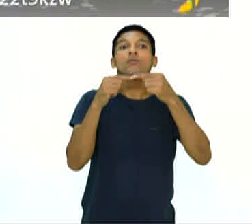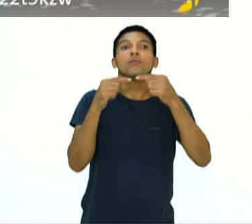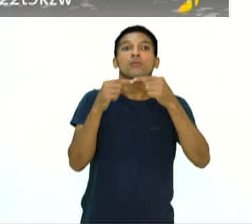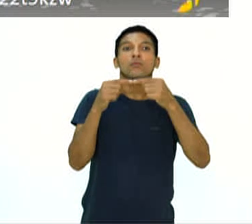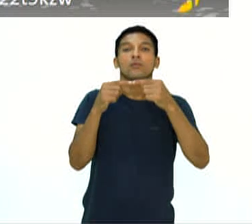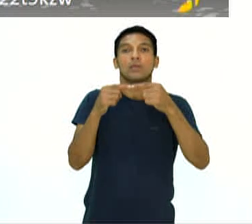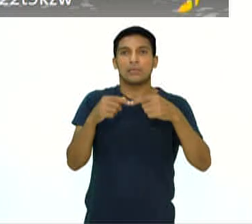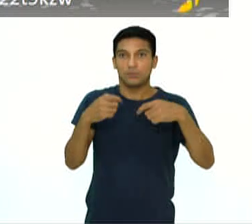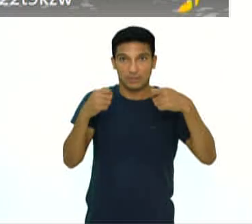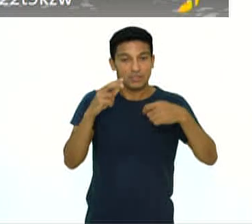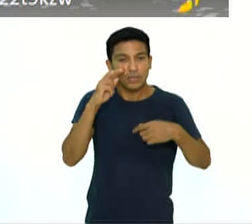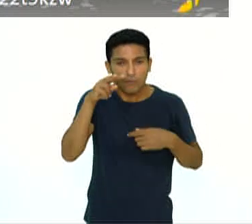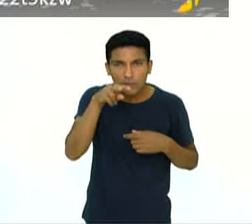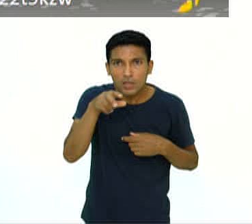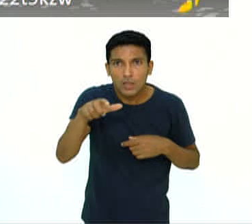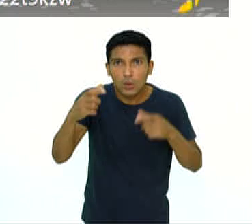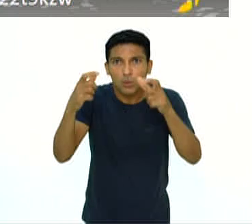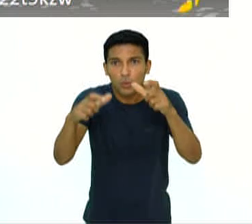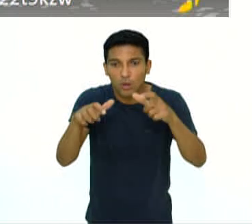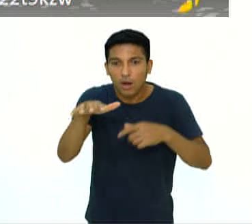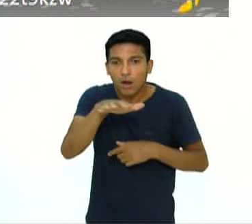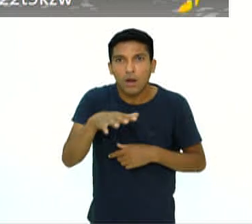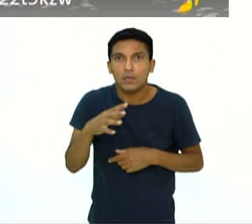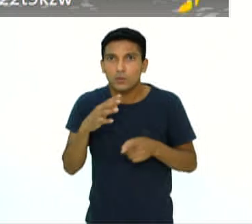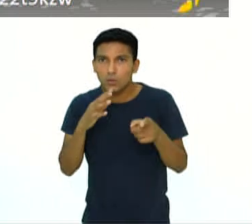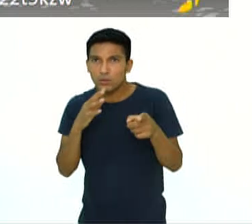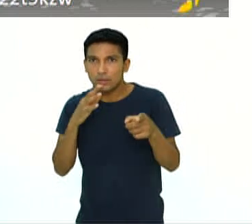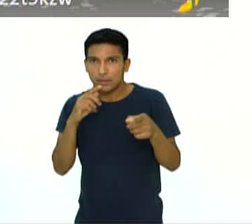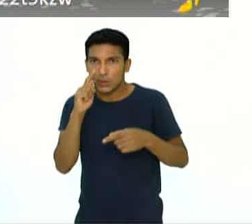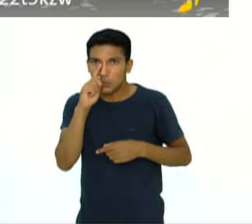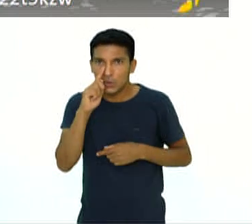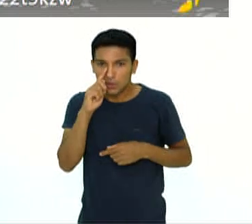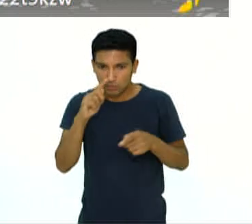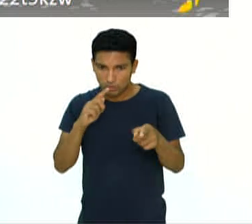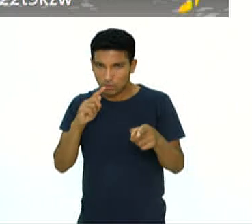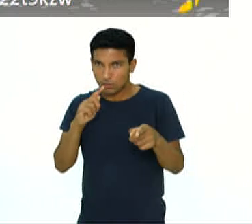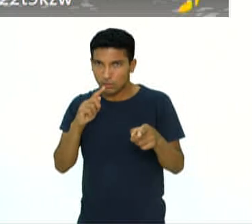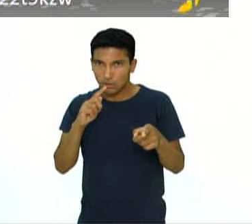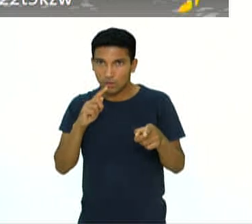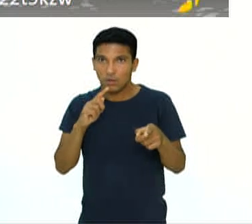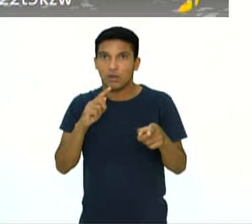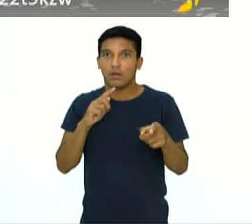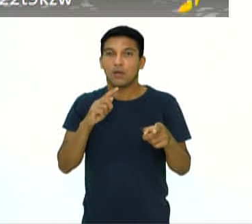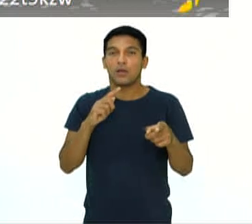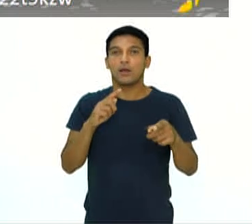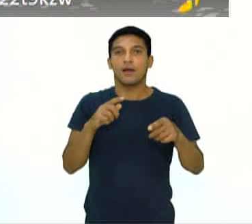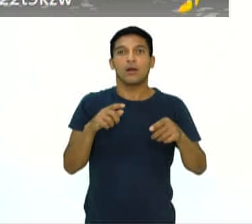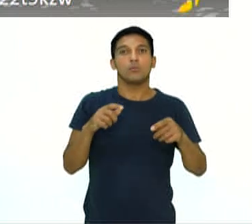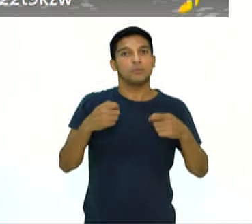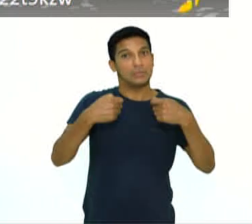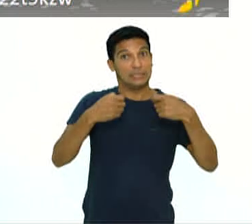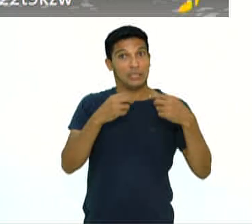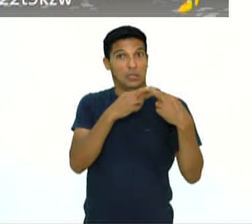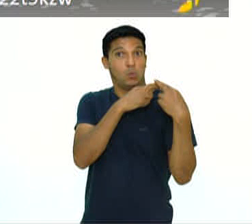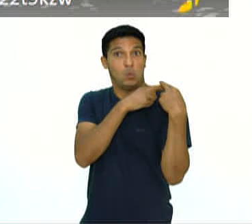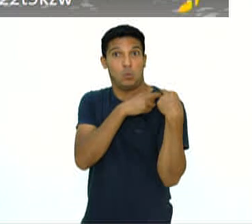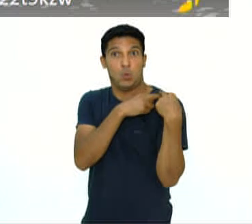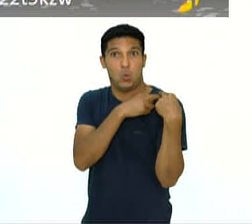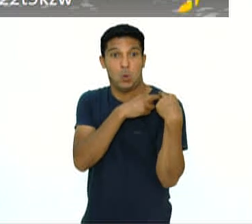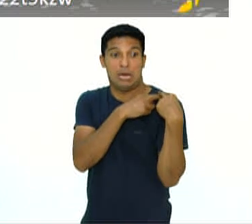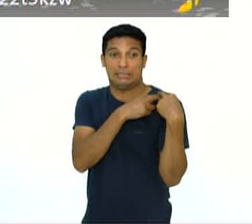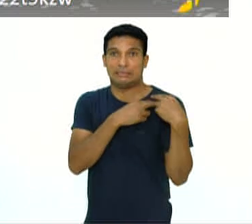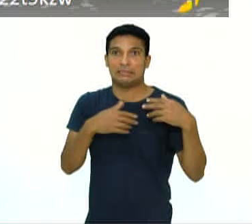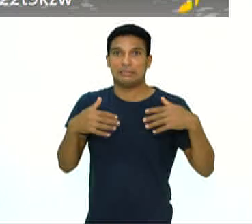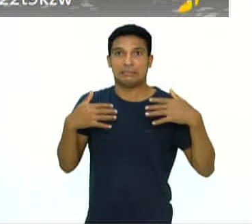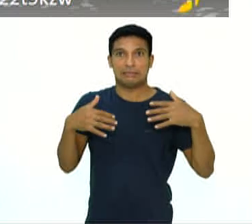avaliar os riscos, sempre conhecer os riscos que ele está correndo e agir com